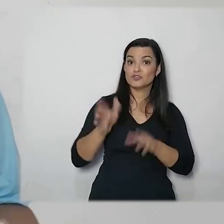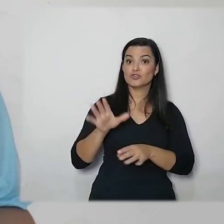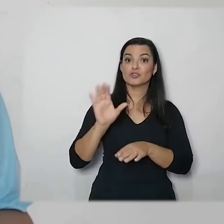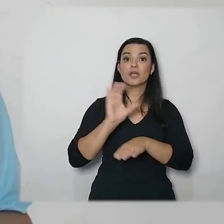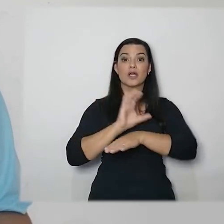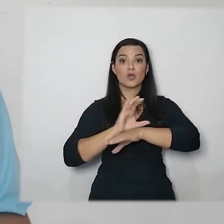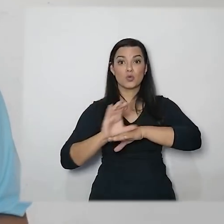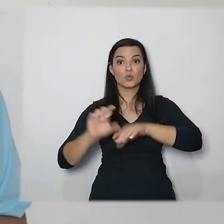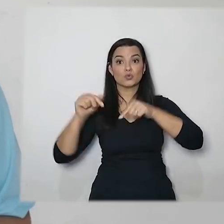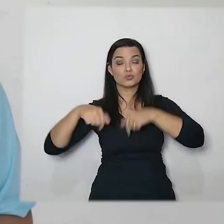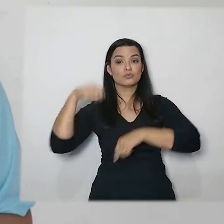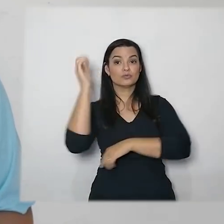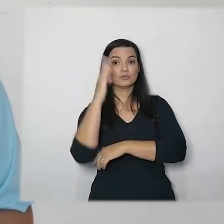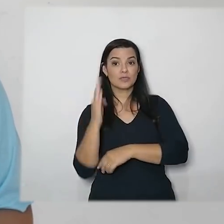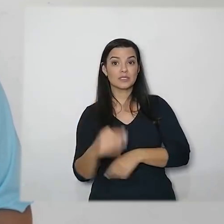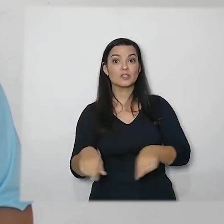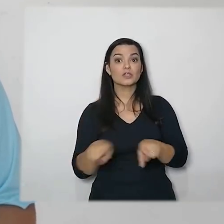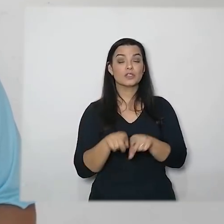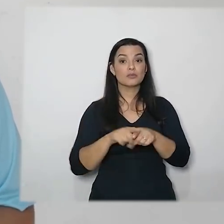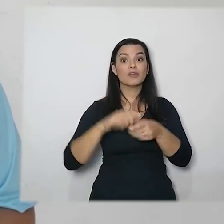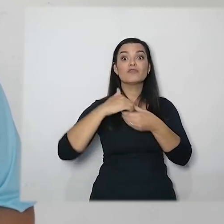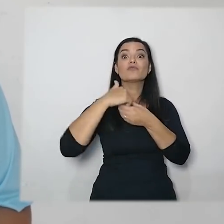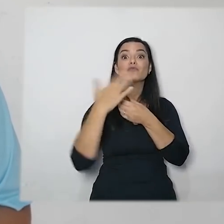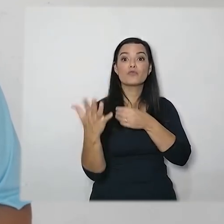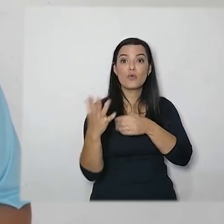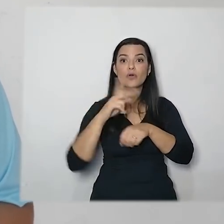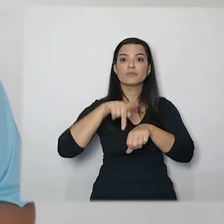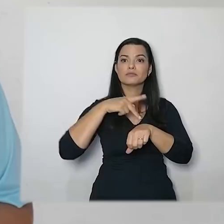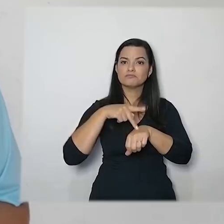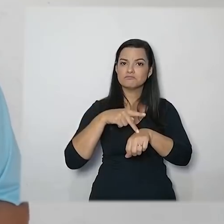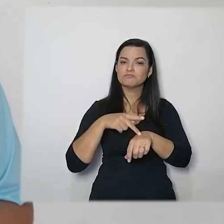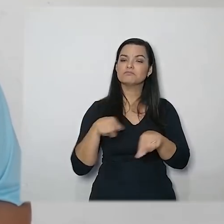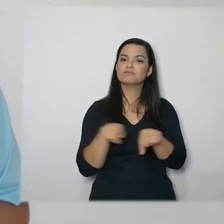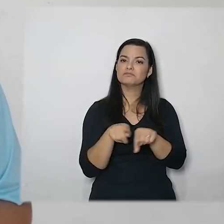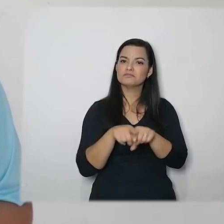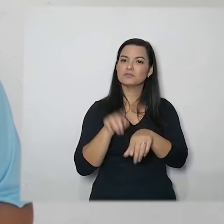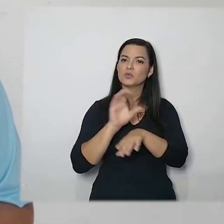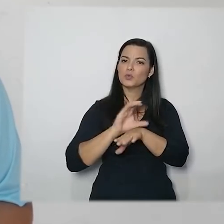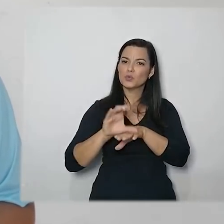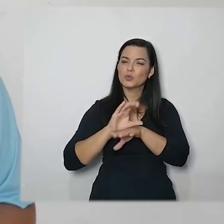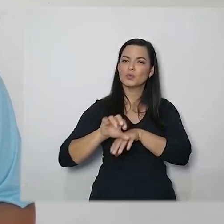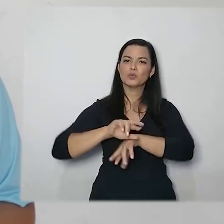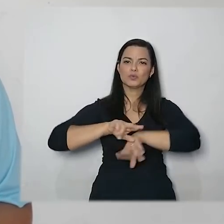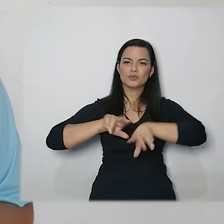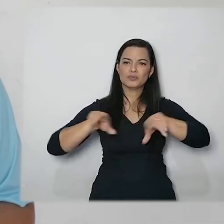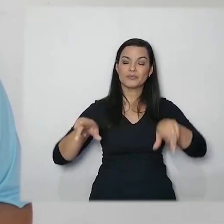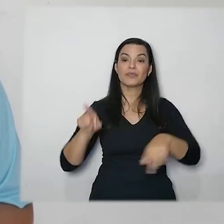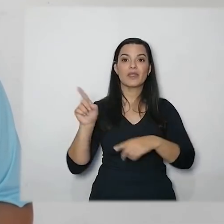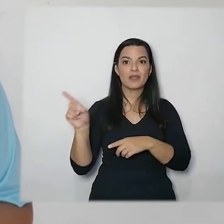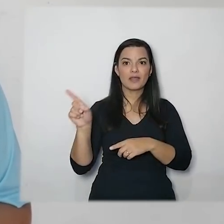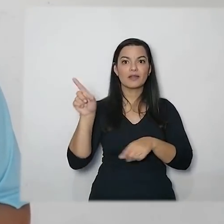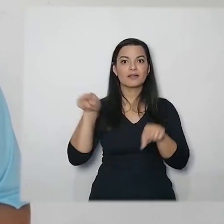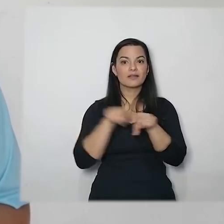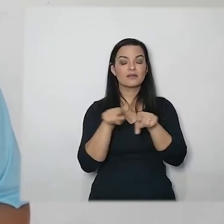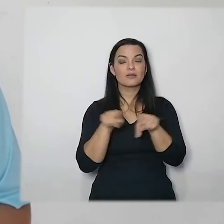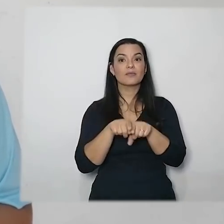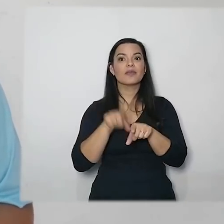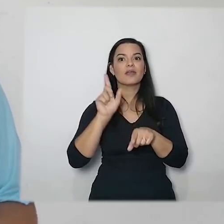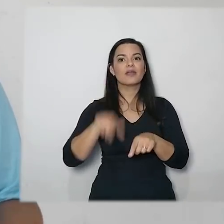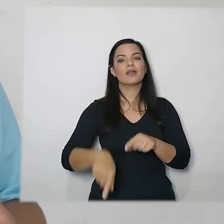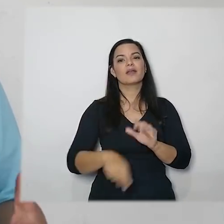ministrando cursos aqui no Brasil e até fora do Brasil. Além de bióloga, ela também é veterinária,